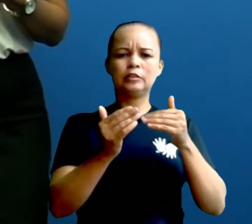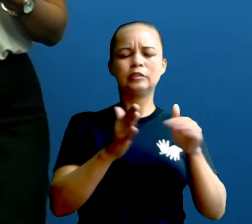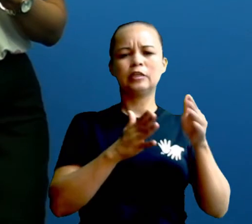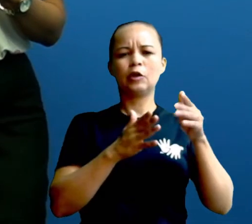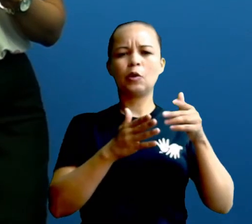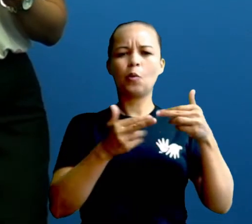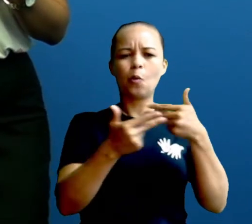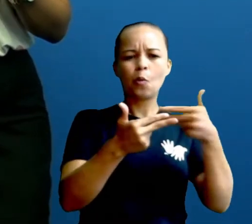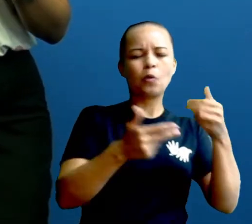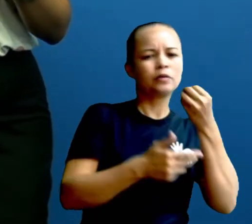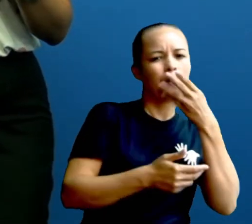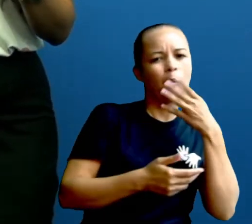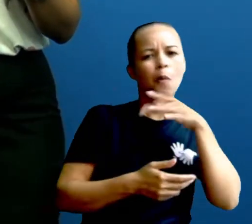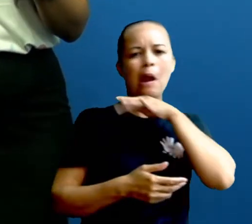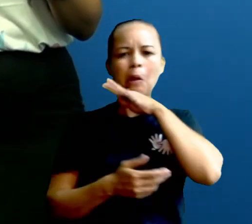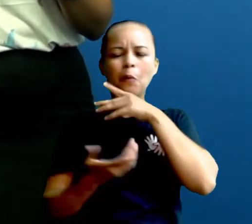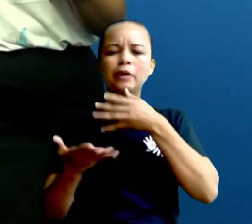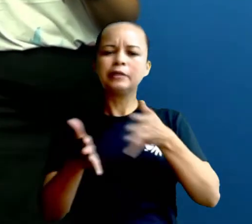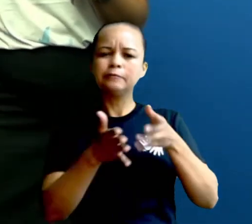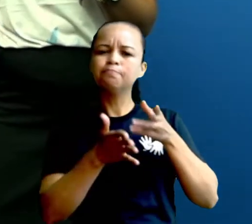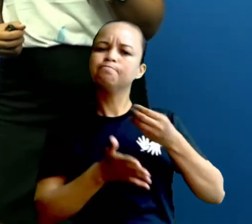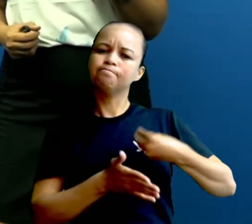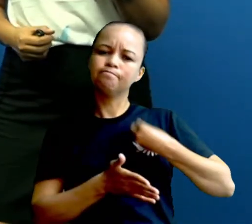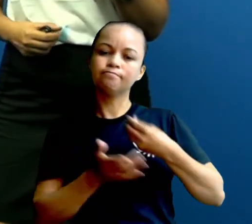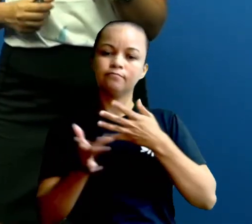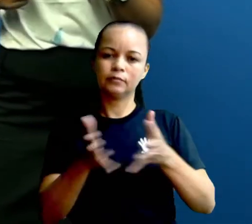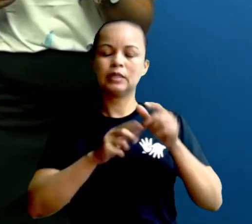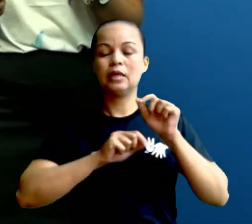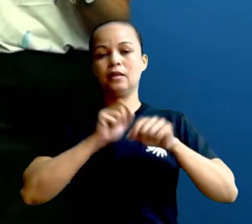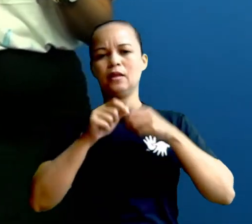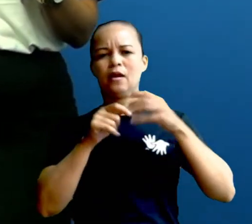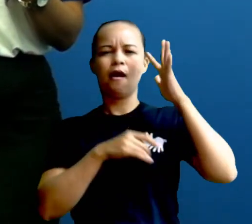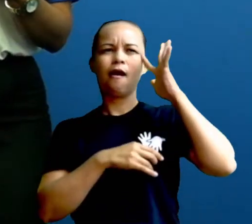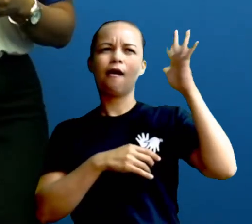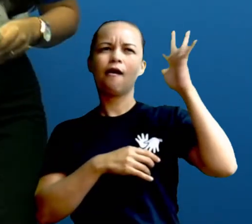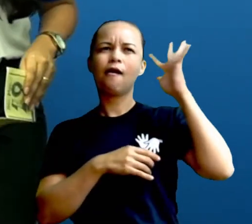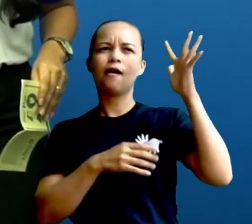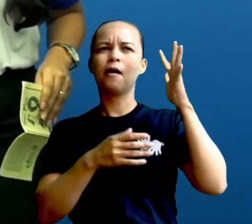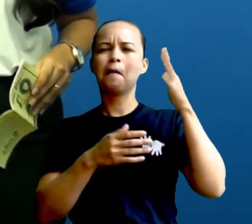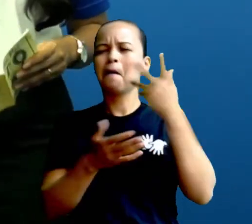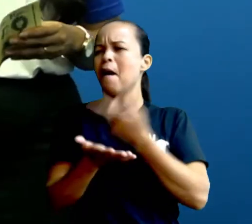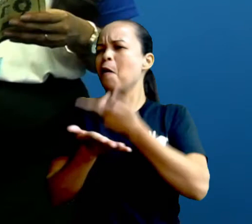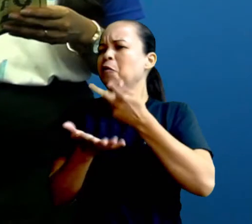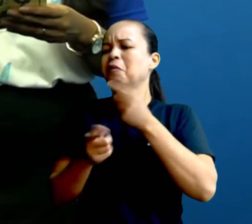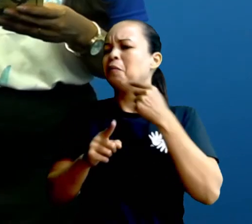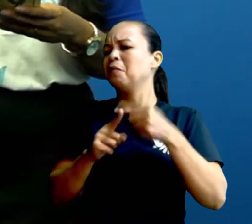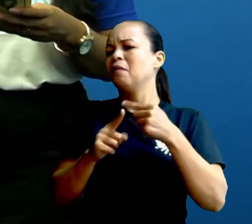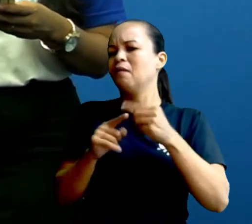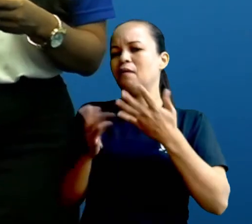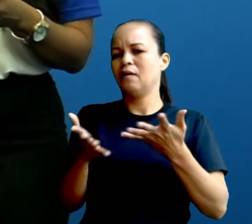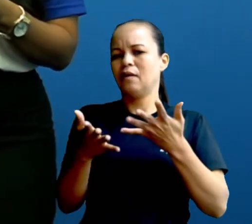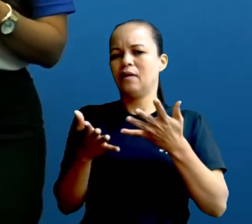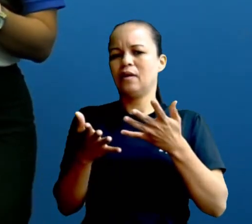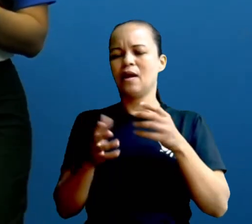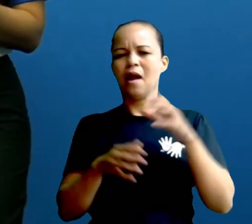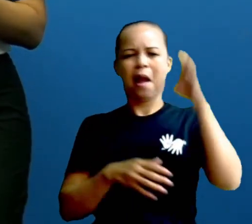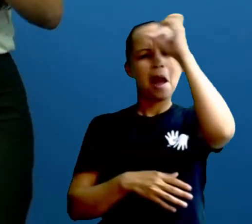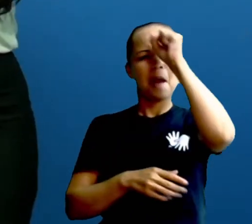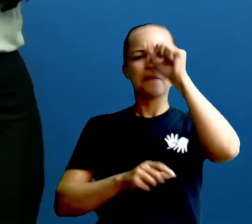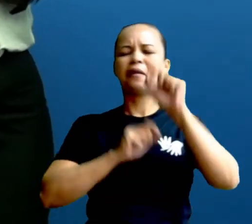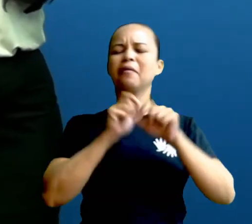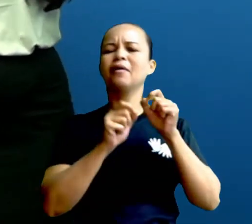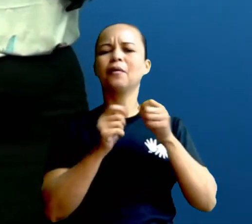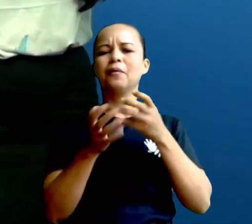baixos e altos existem, os frutos deles consistem em uma reflexão. Por que isso aconteceu? E o que é que a